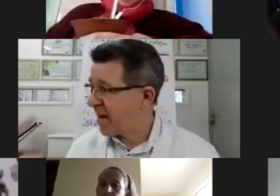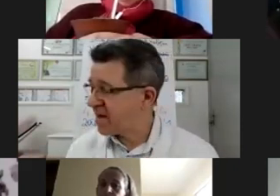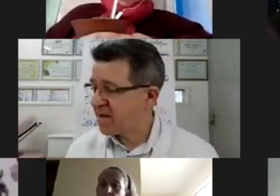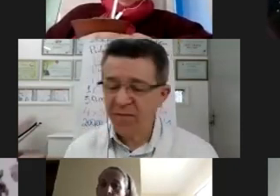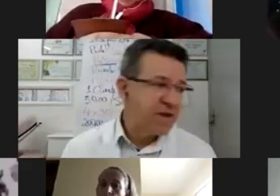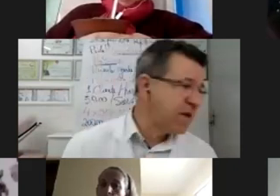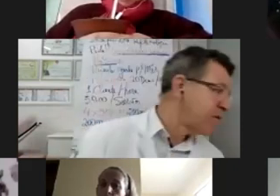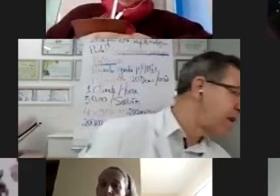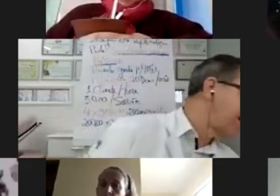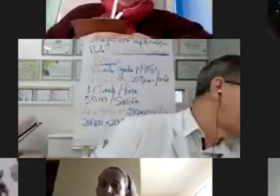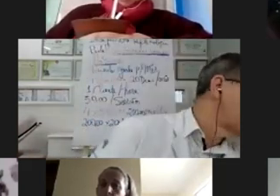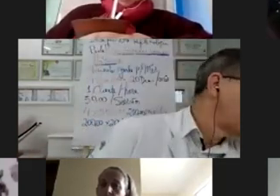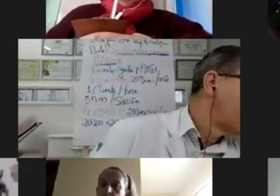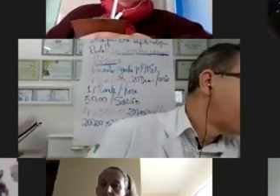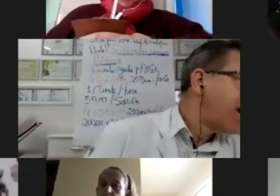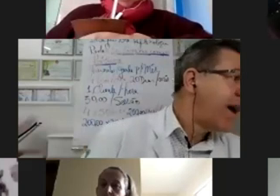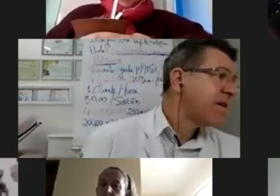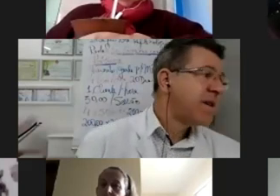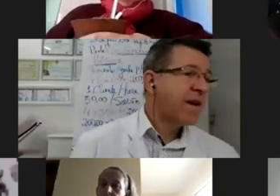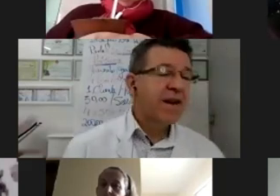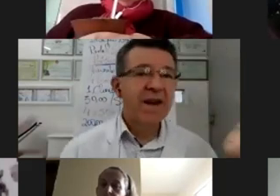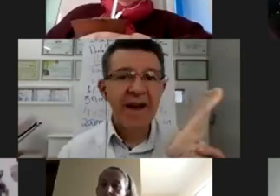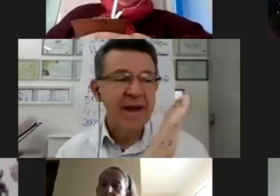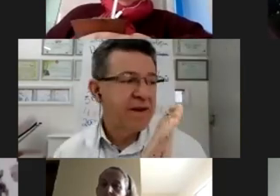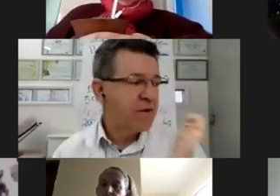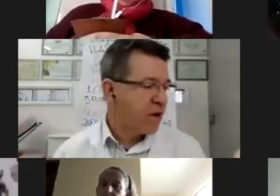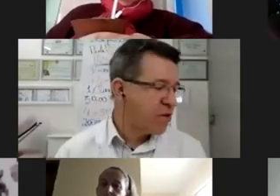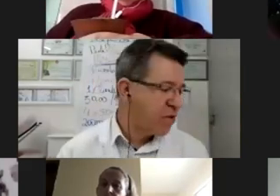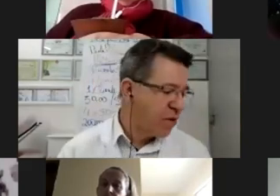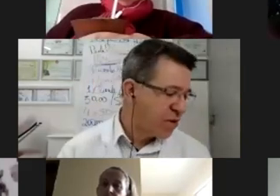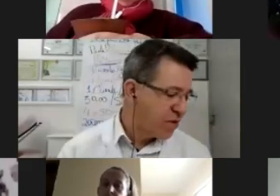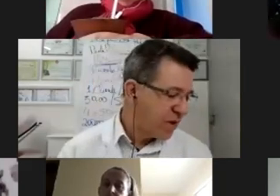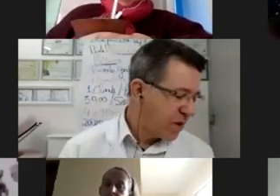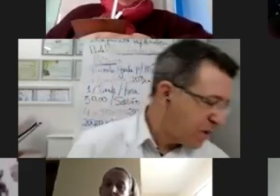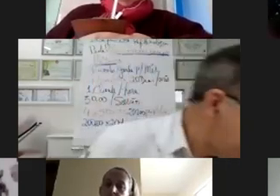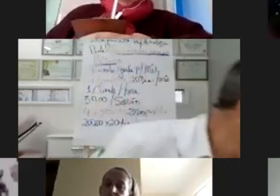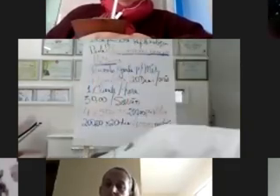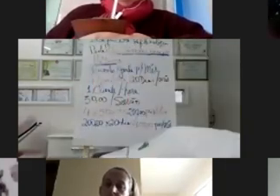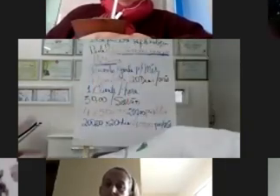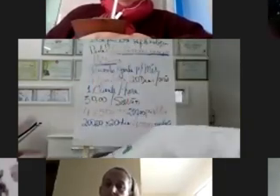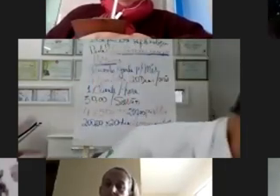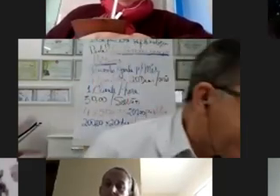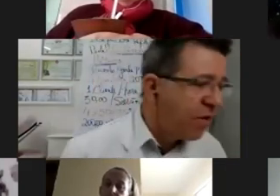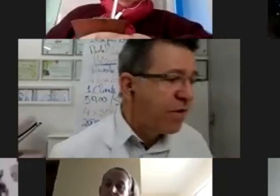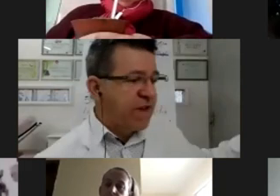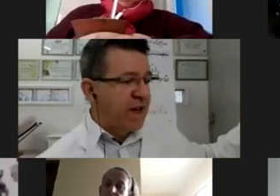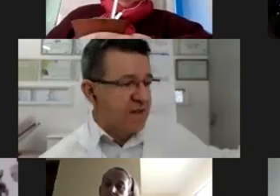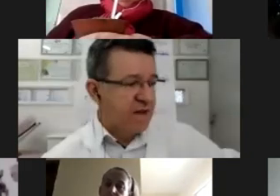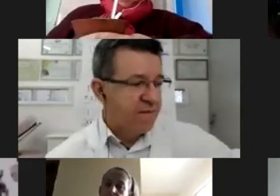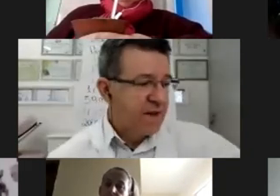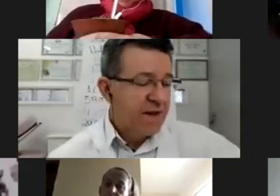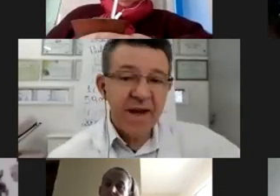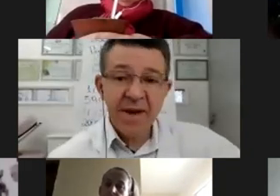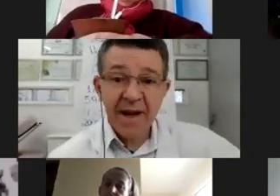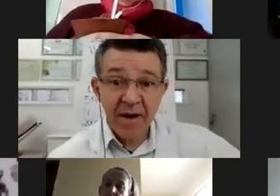estímulos demais no pezinho do cliente. É assim, lá no nosso curso, nós temos lá o tema